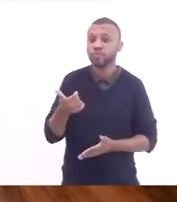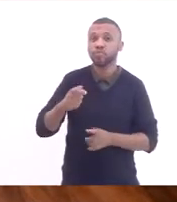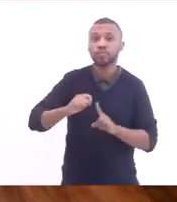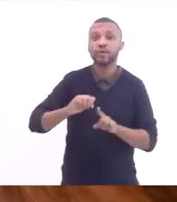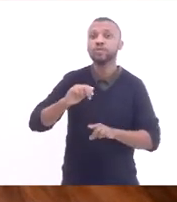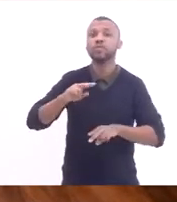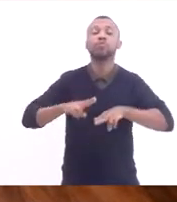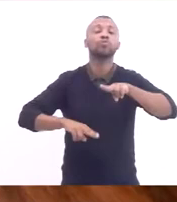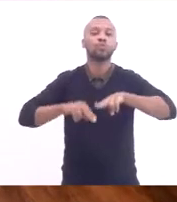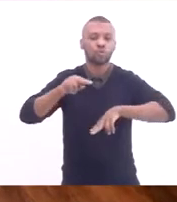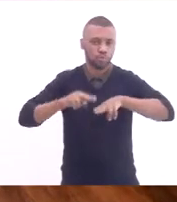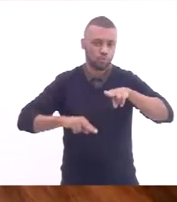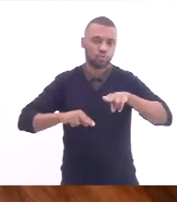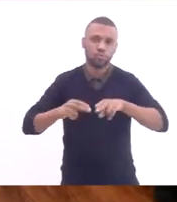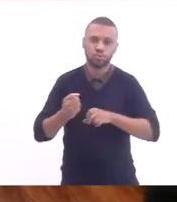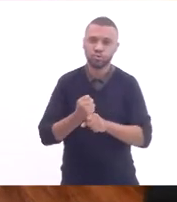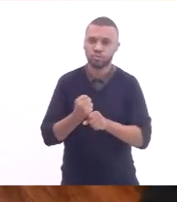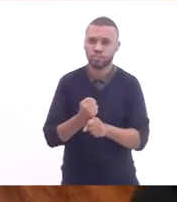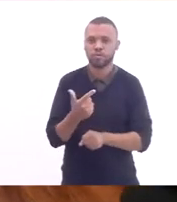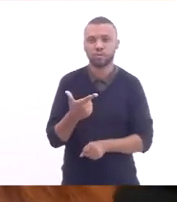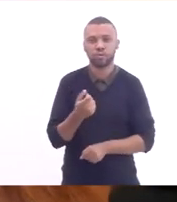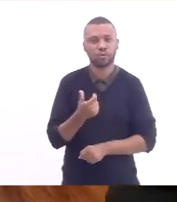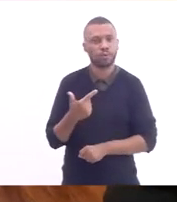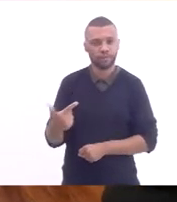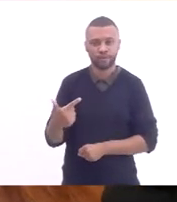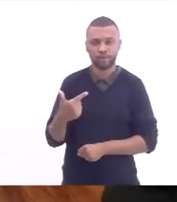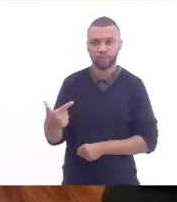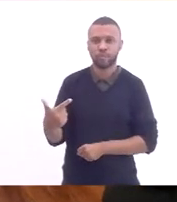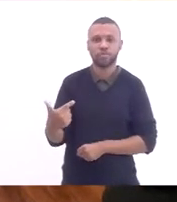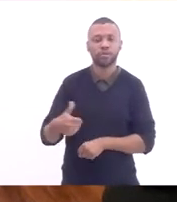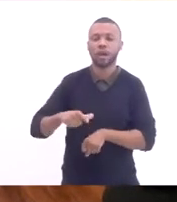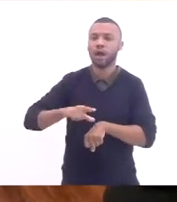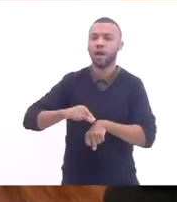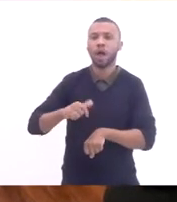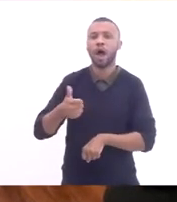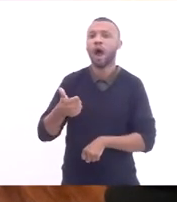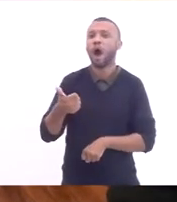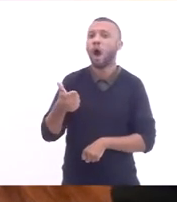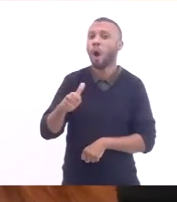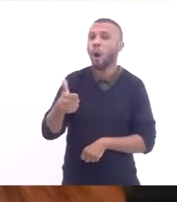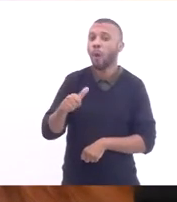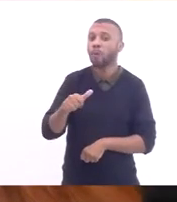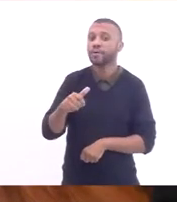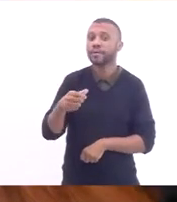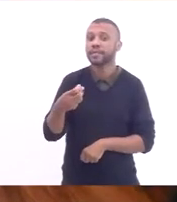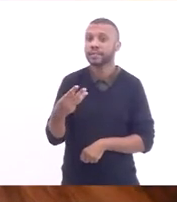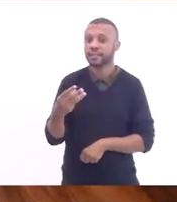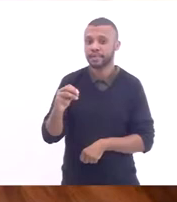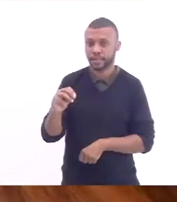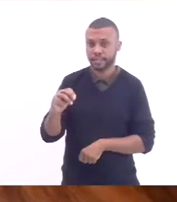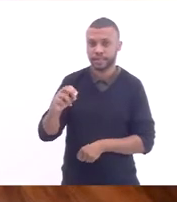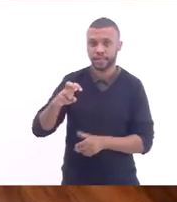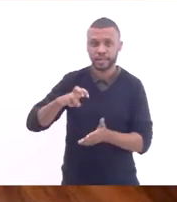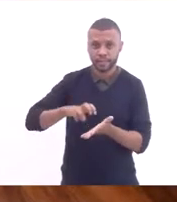junho de 2022, às 11h30 da